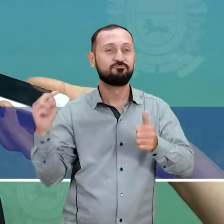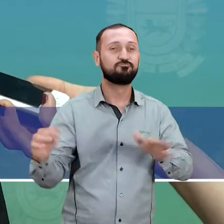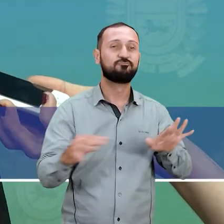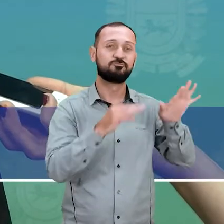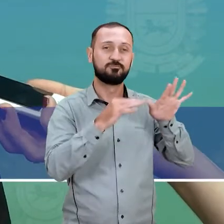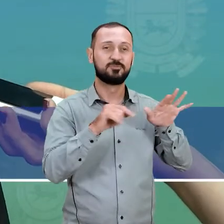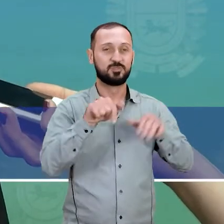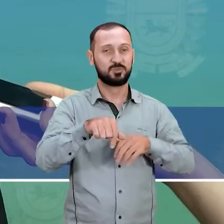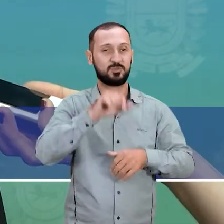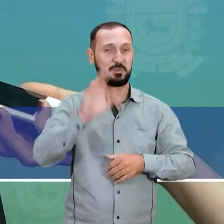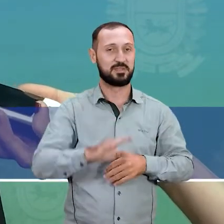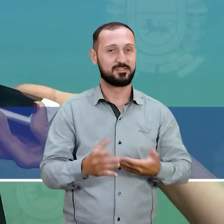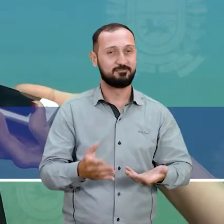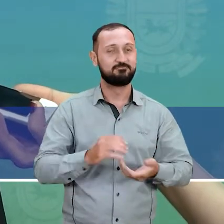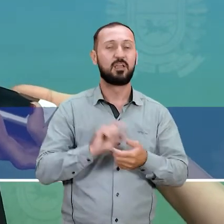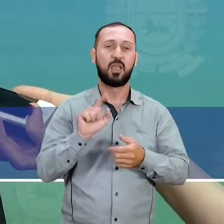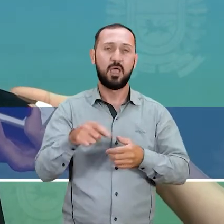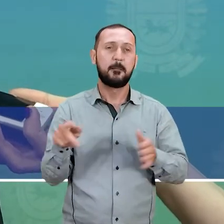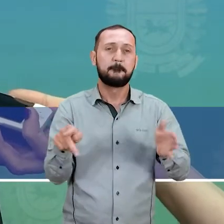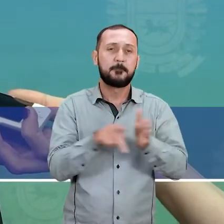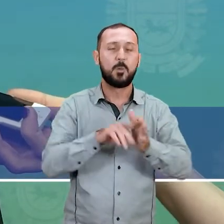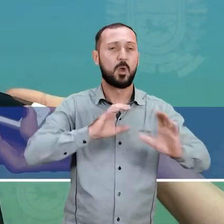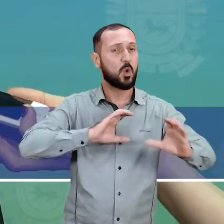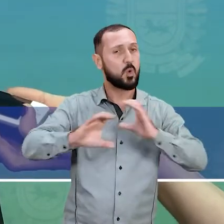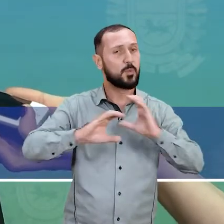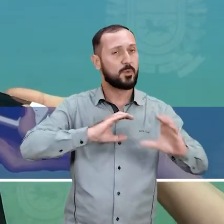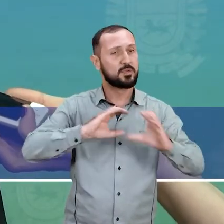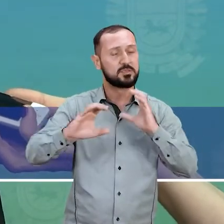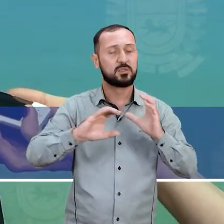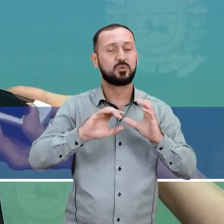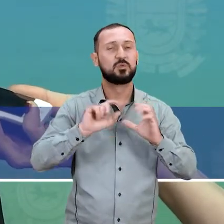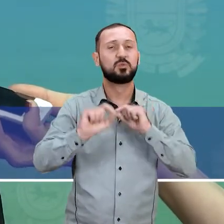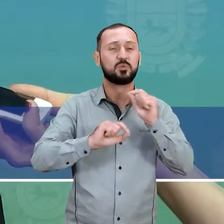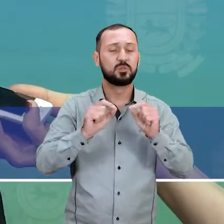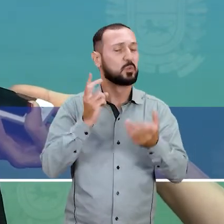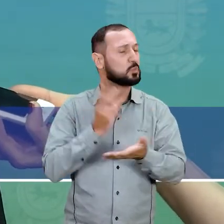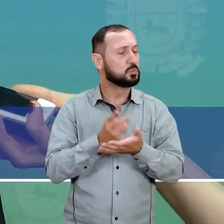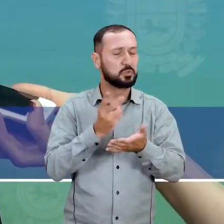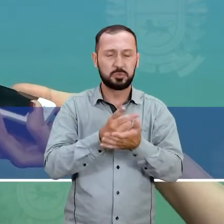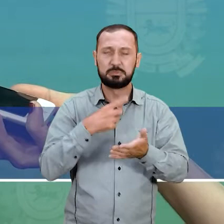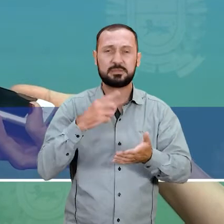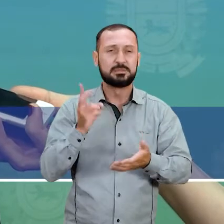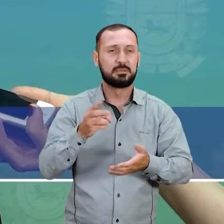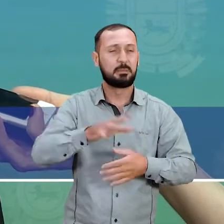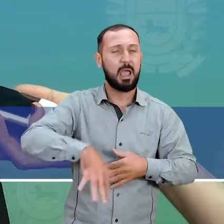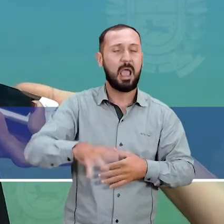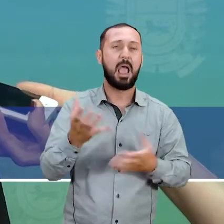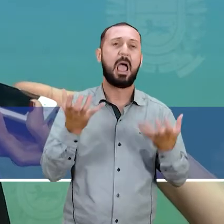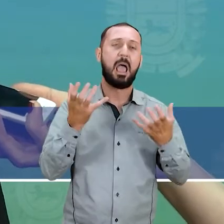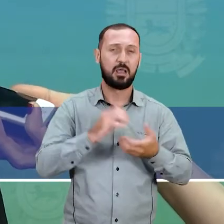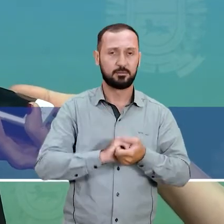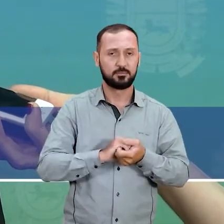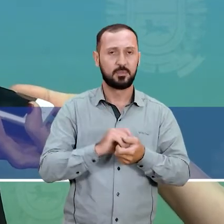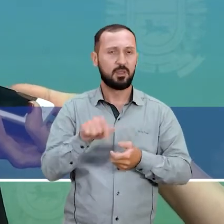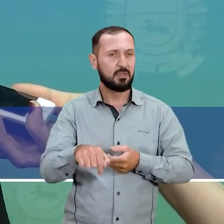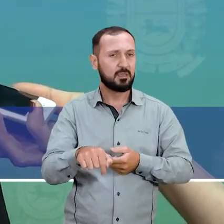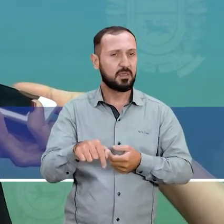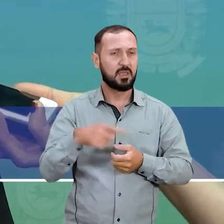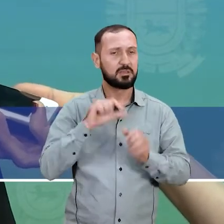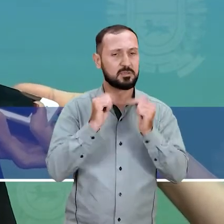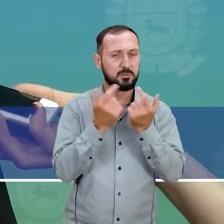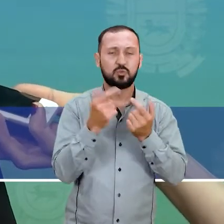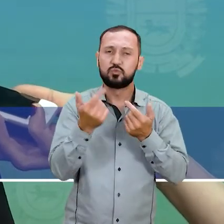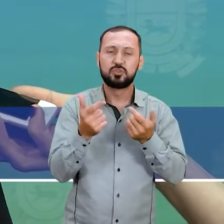brasileiros. Portanto, é um meio de comunicação mais do que nunca em alta. E como na Assembleia Legislativa não tinha uma